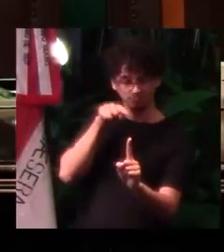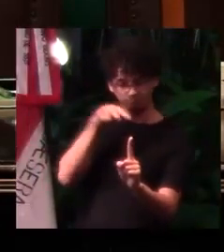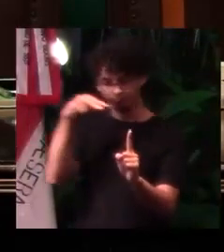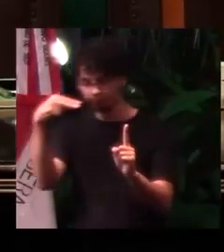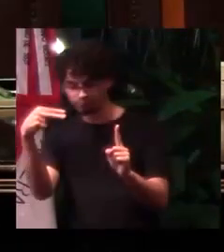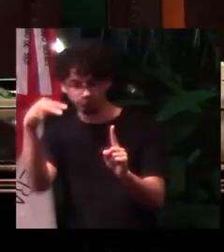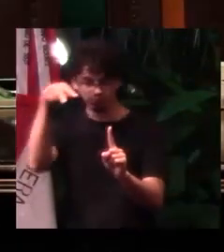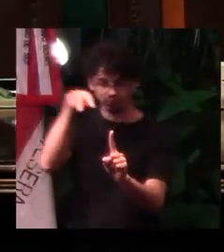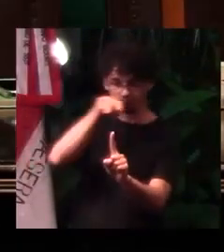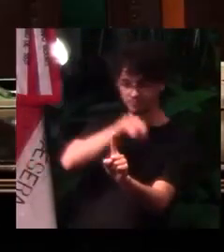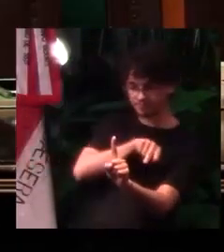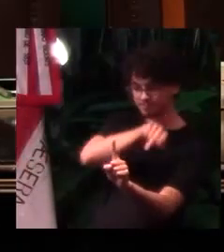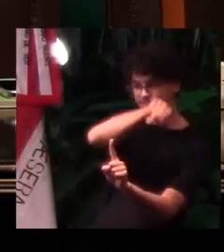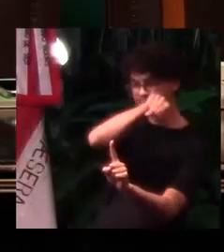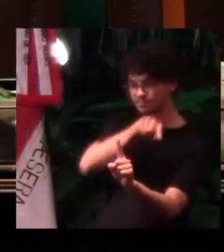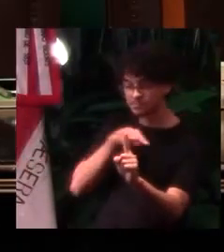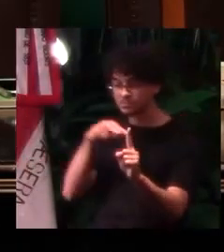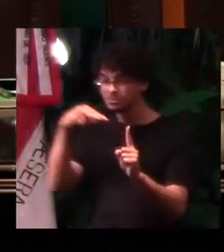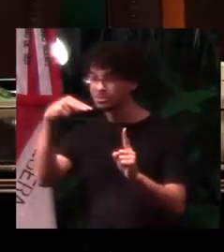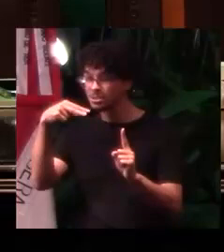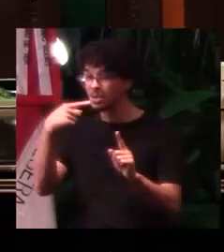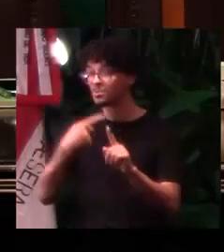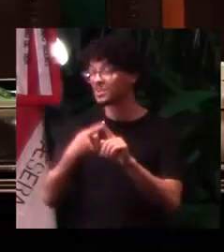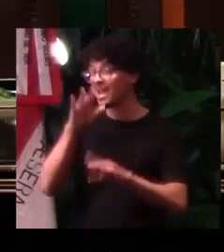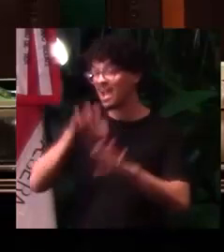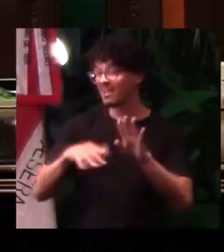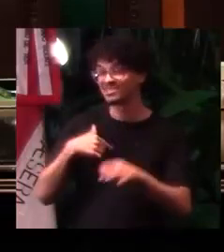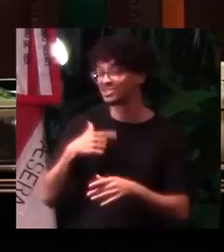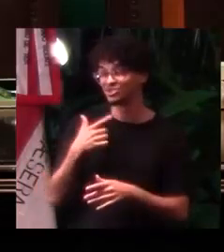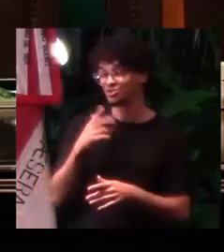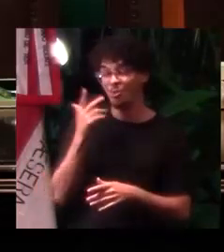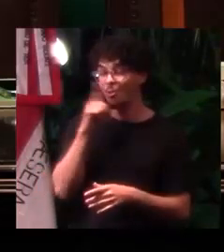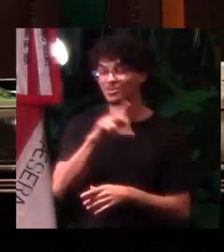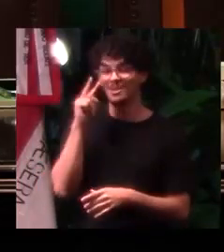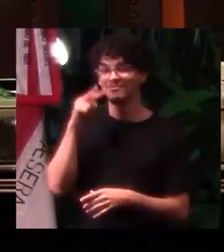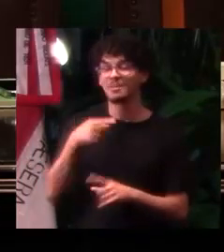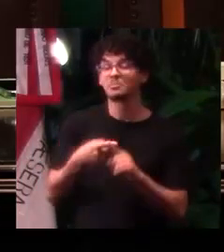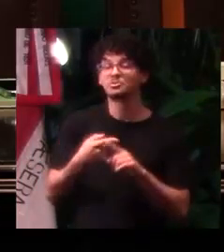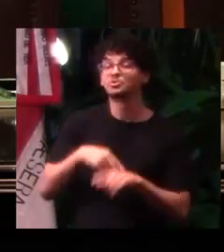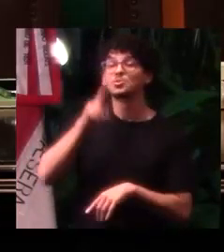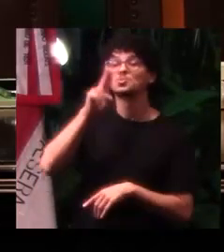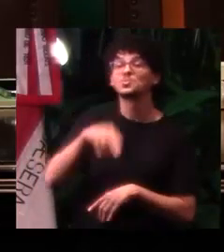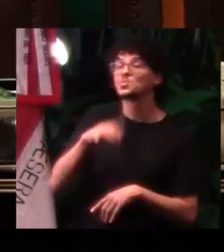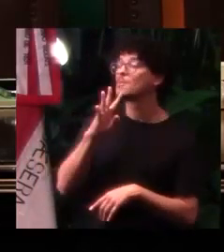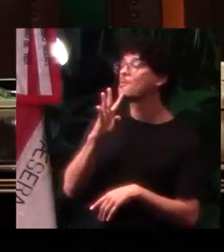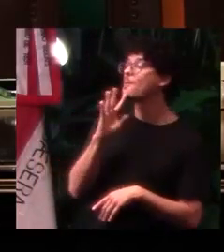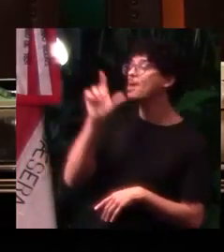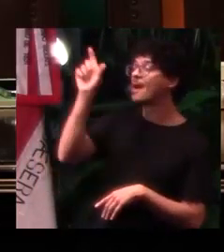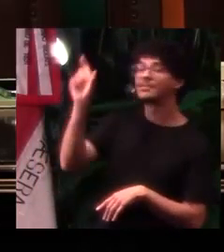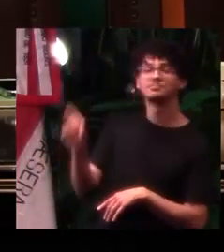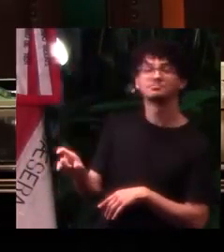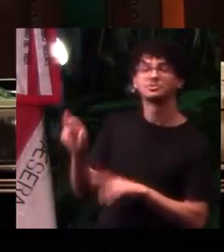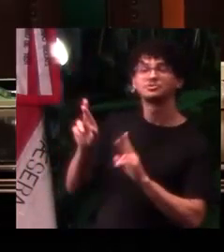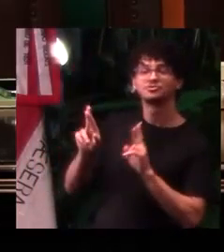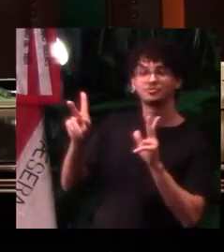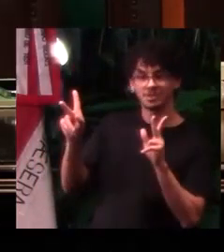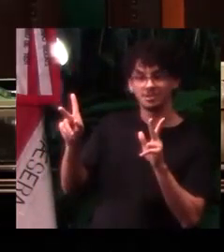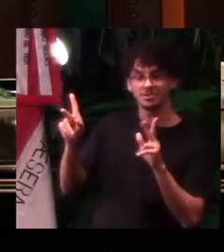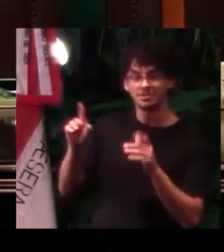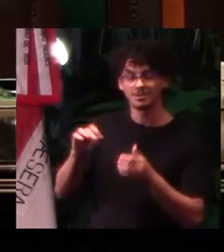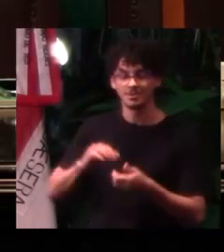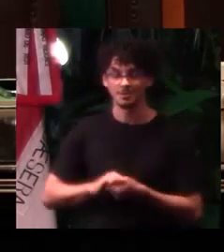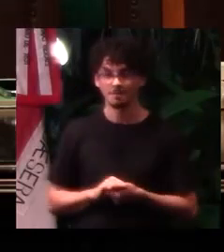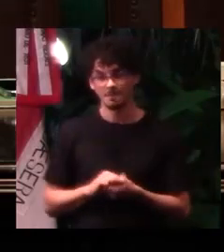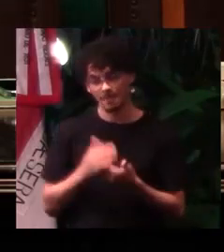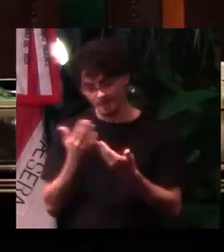não veríamos, porque talvez nem sequer os conhecêssemos na nossa vida enquanto pessoas humanas, não